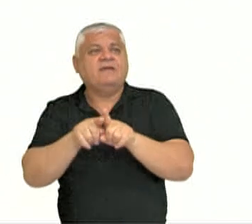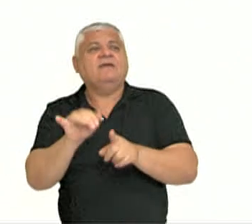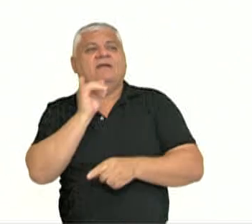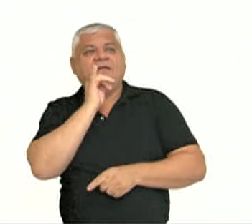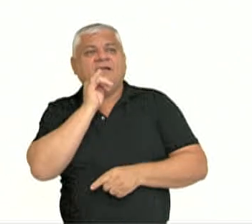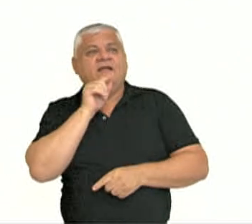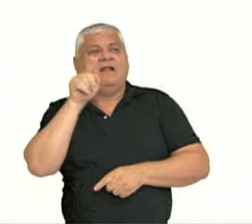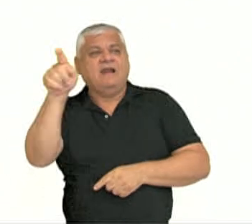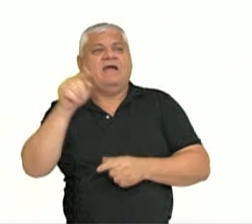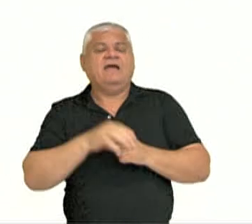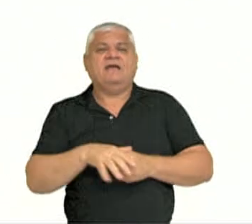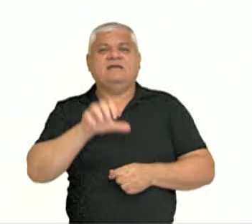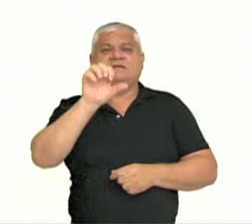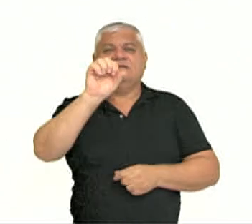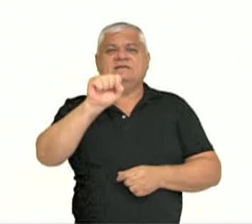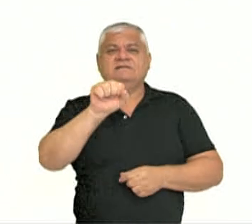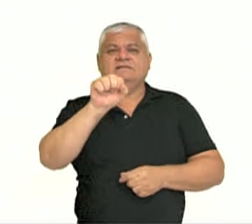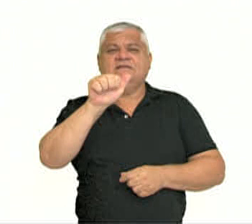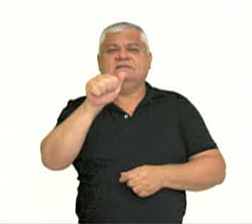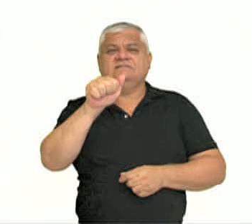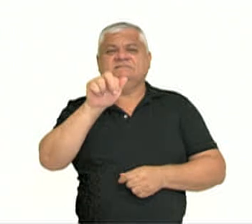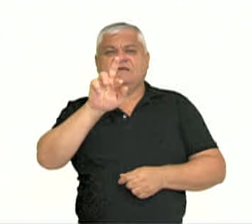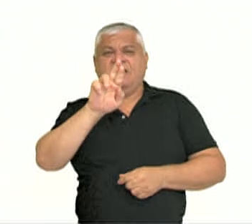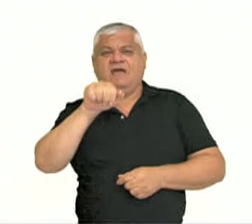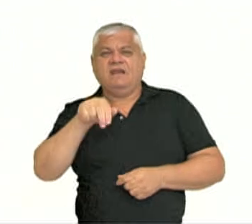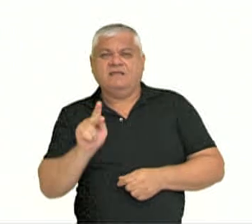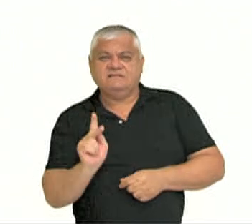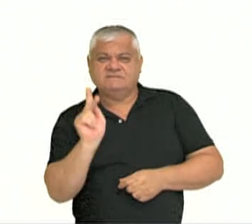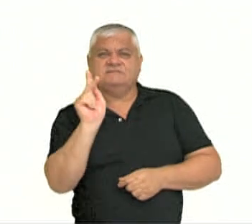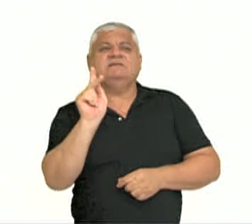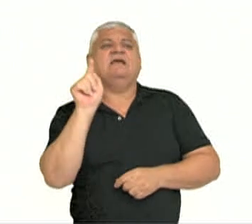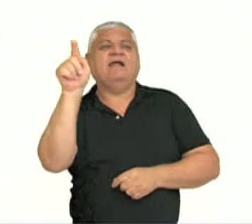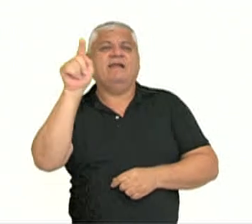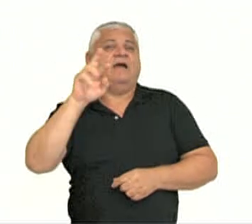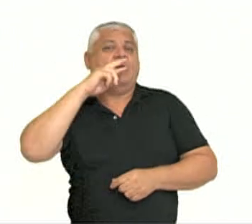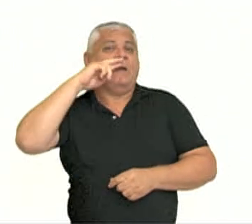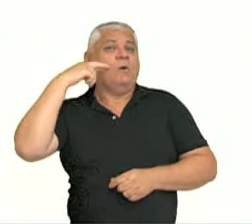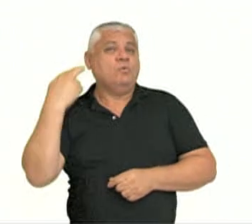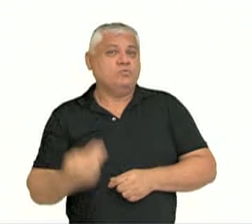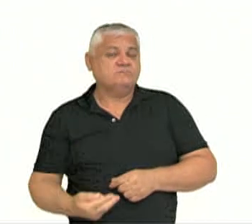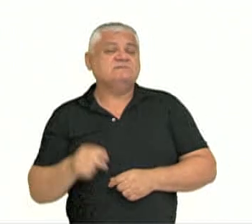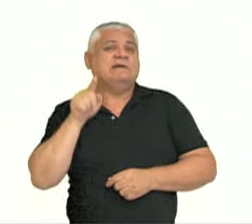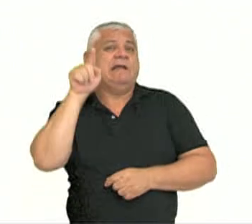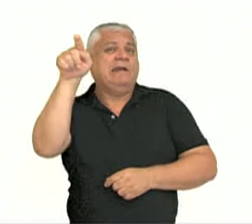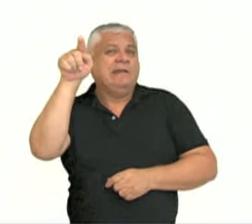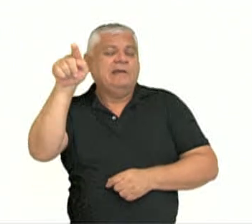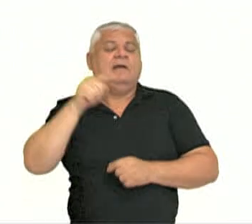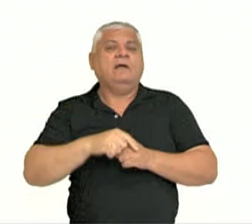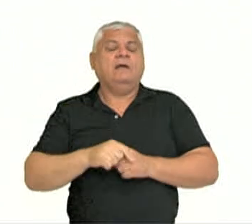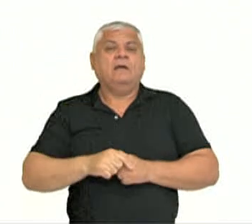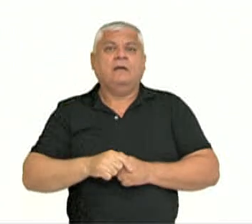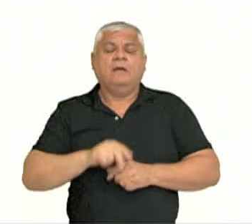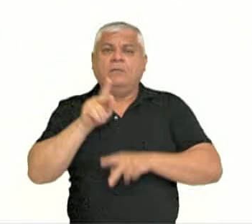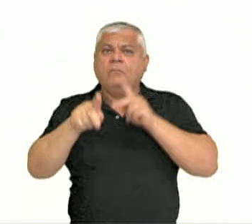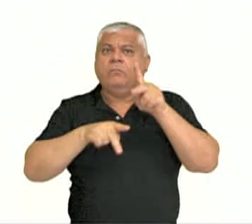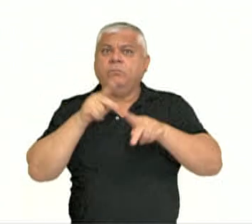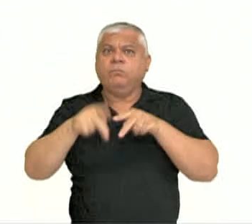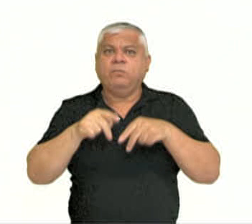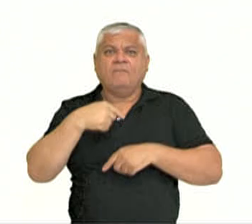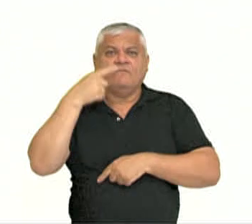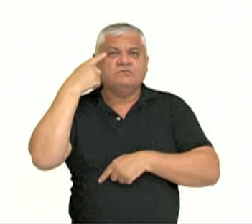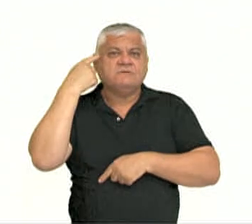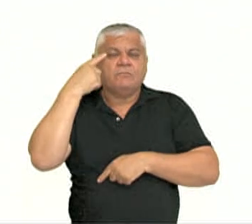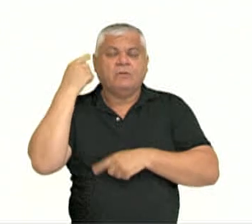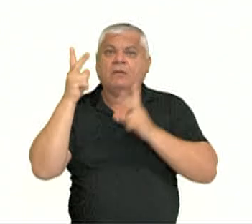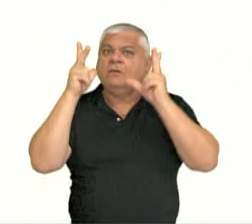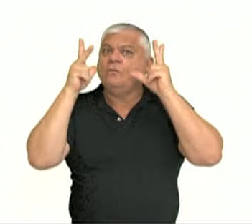né? É um nome russo, então, né? É um pouco difícil. Por lá, os japoneses repetiram as cenas vistas na